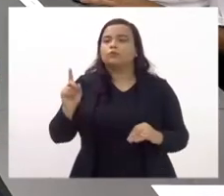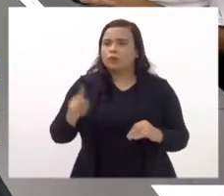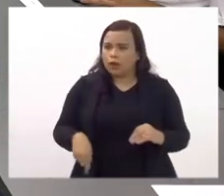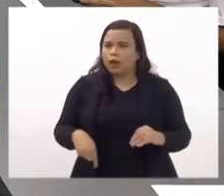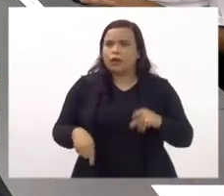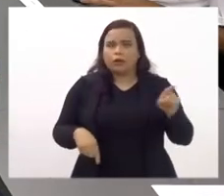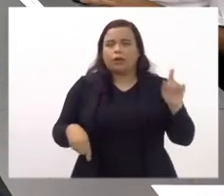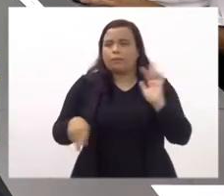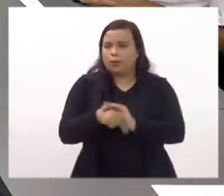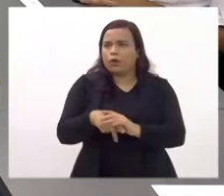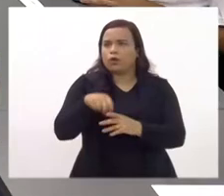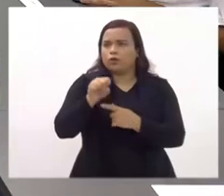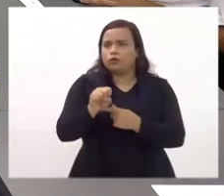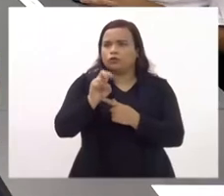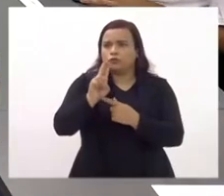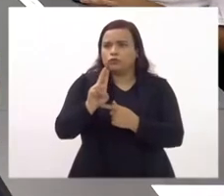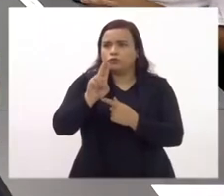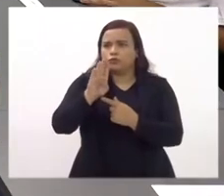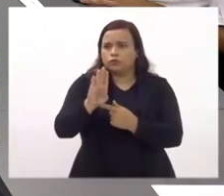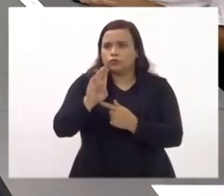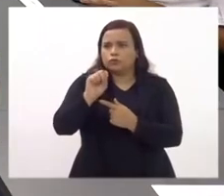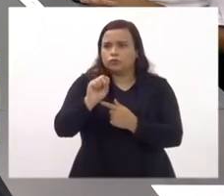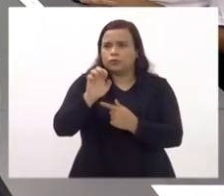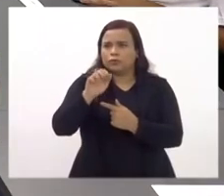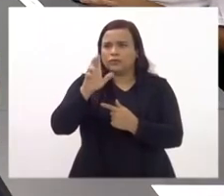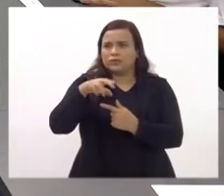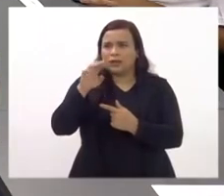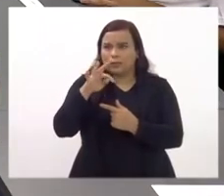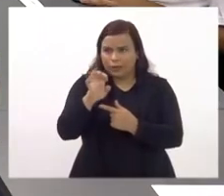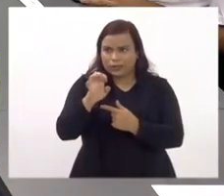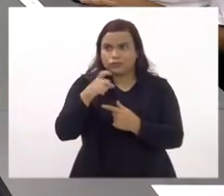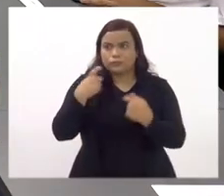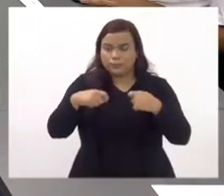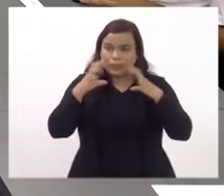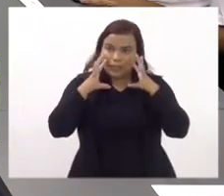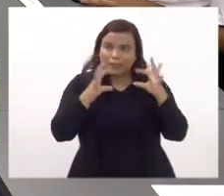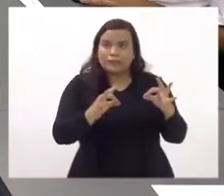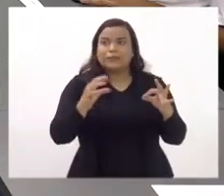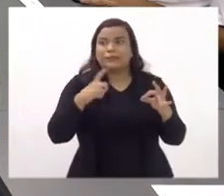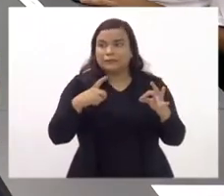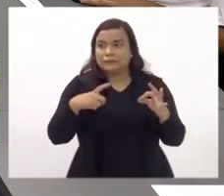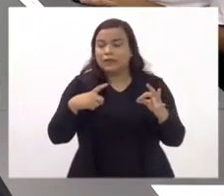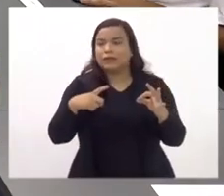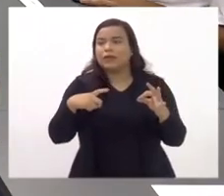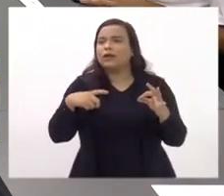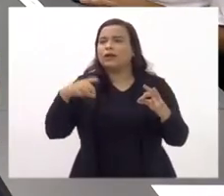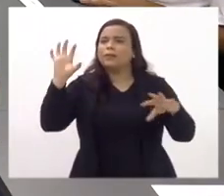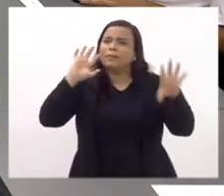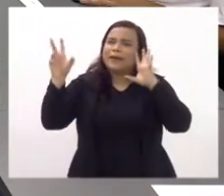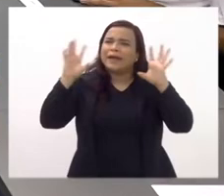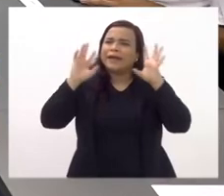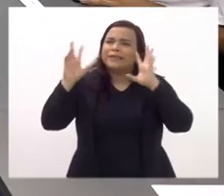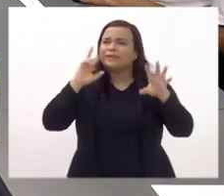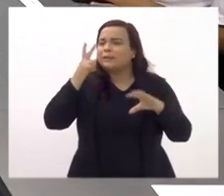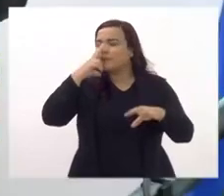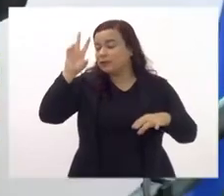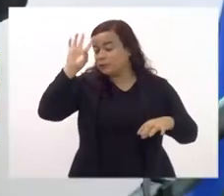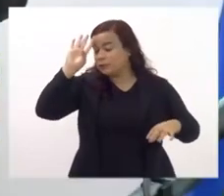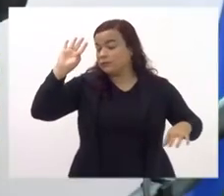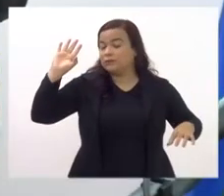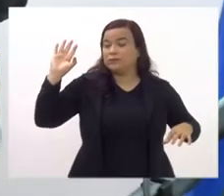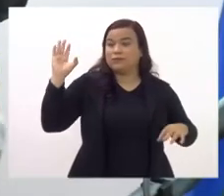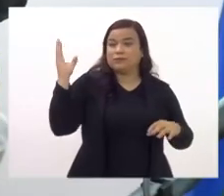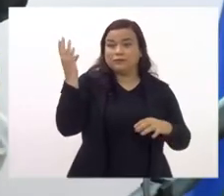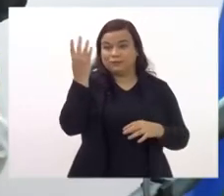gente precisa considerar. Na verdade, a gente vive uma lógica esquizofrênica em que o próprio governo federal,